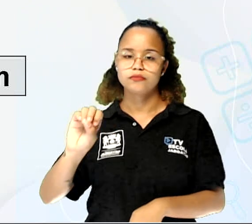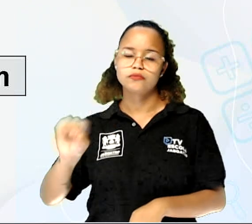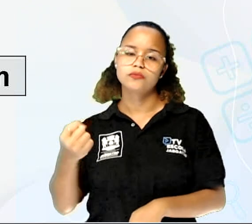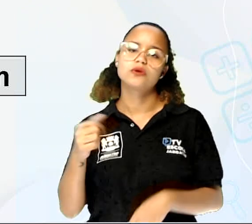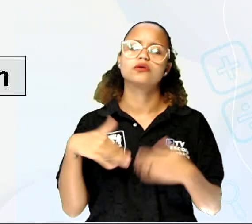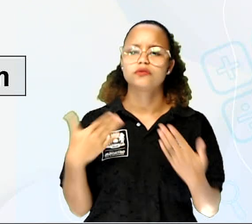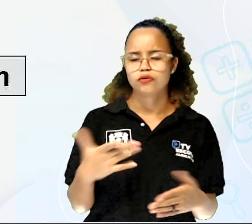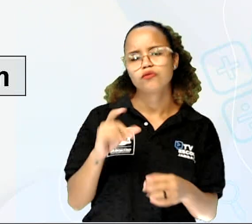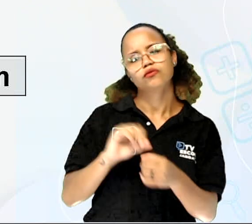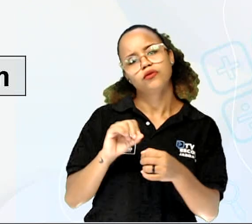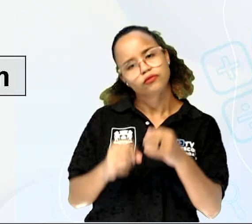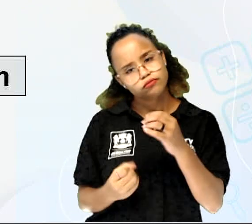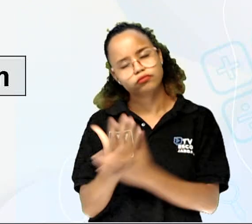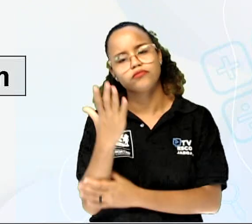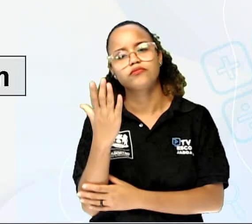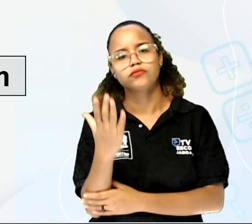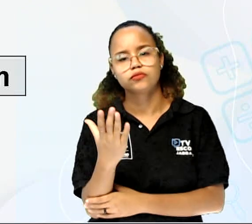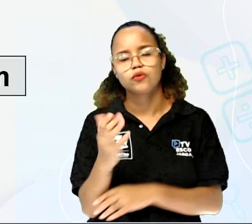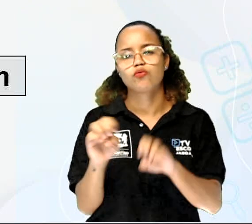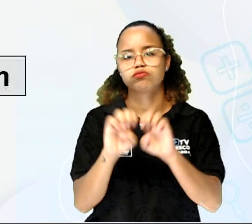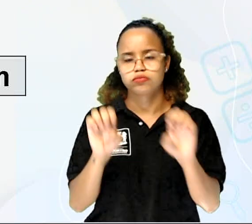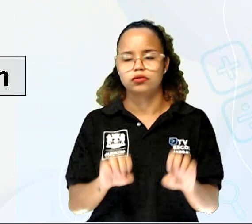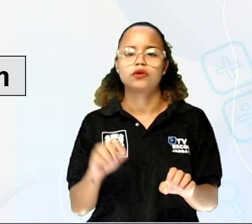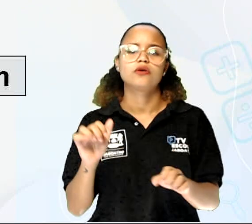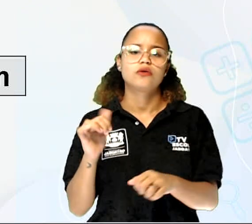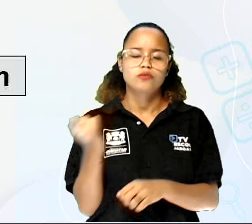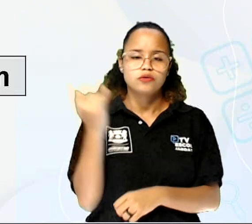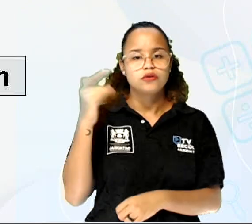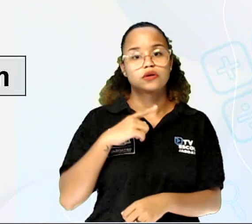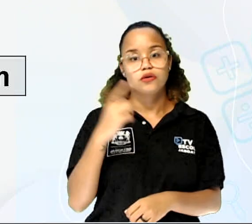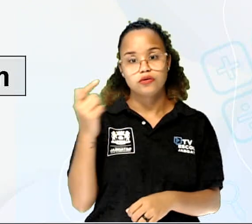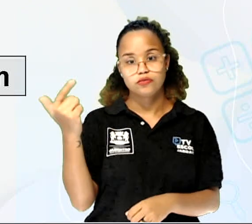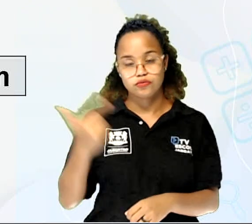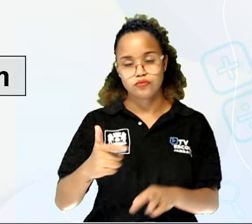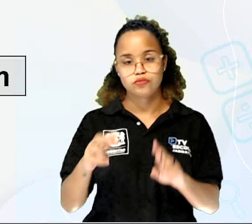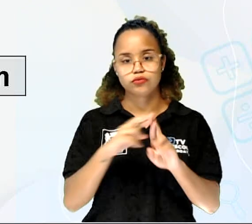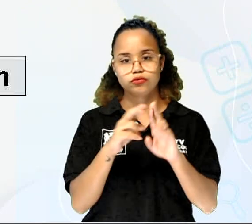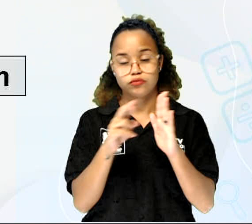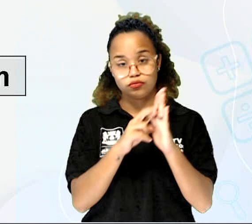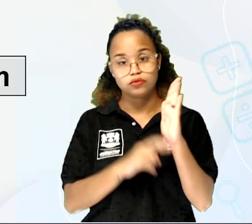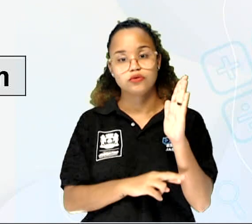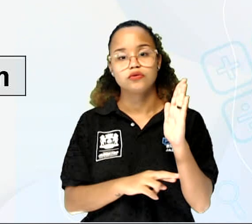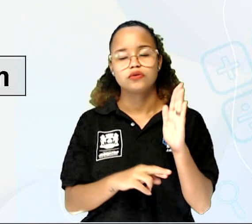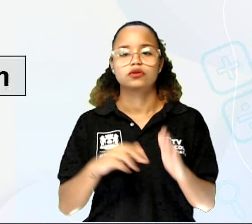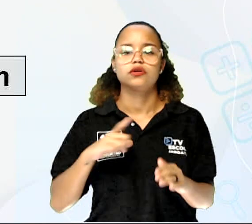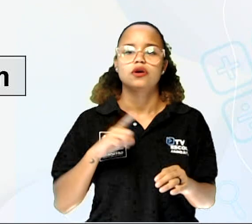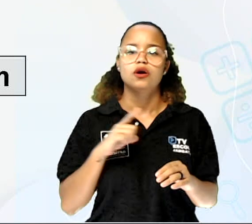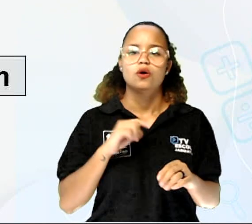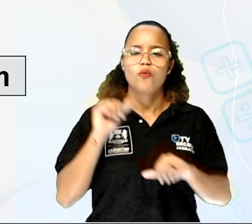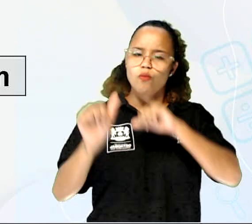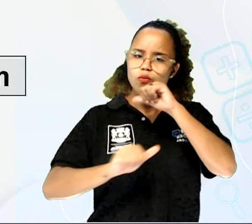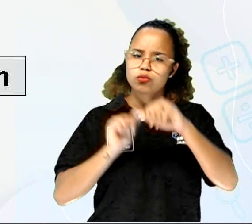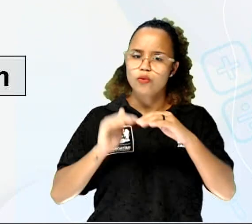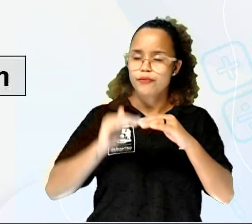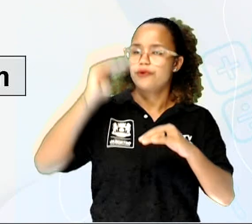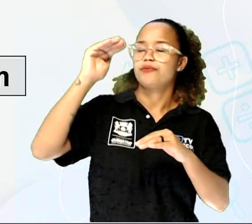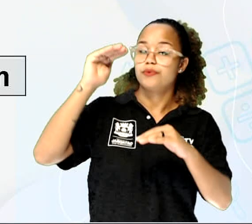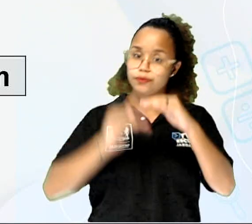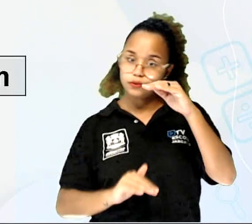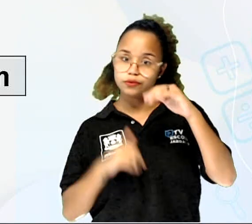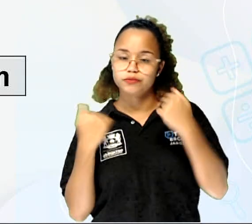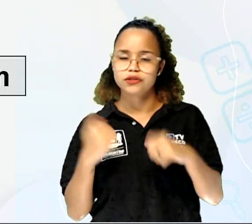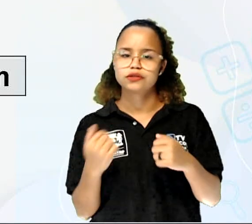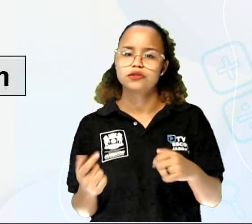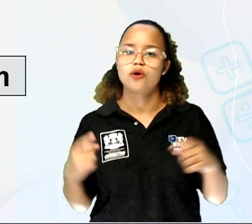de convenção baseado em 2 regras. Para transformar uma medida maior em outra menor, multiplique-se o valor por